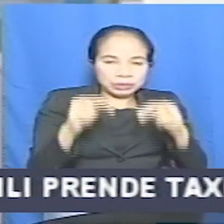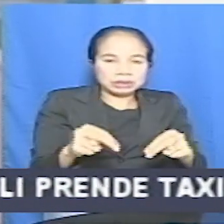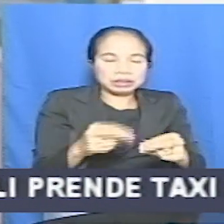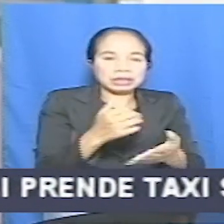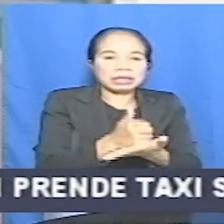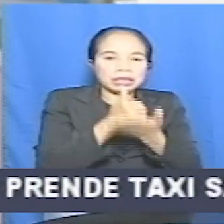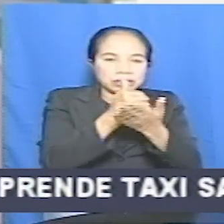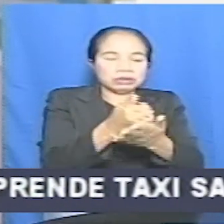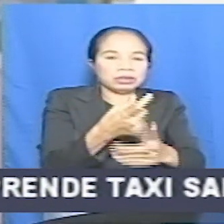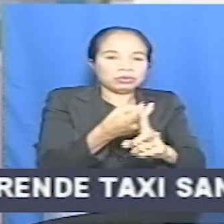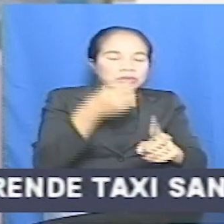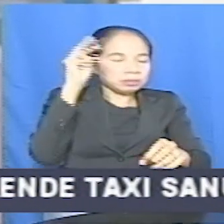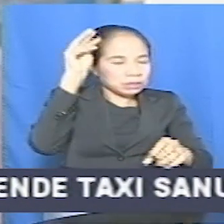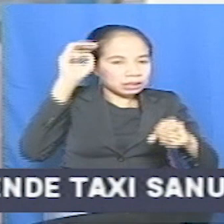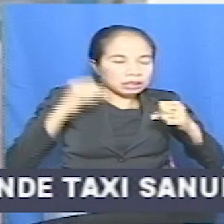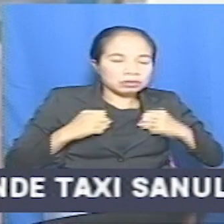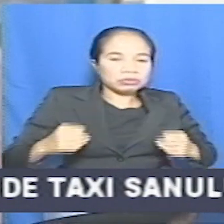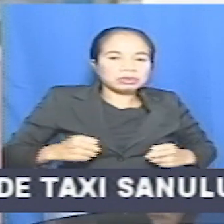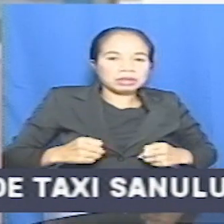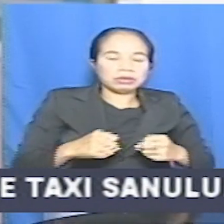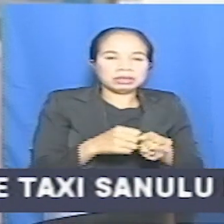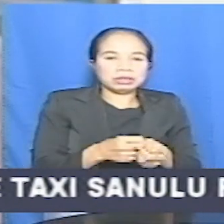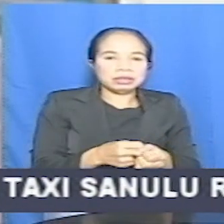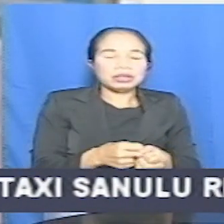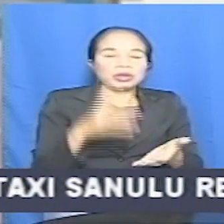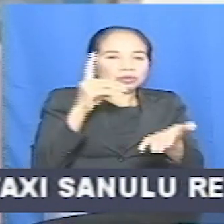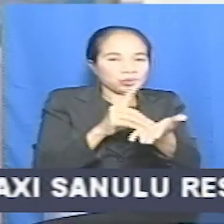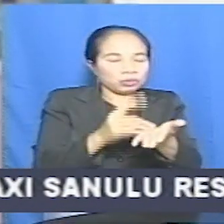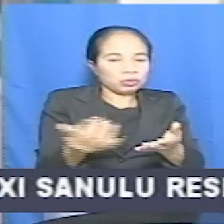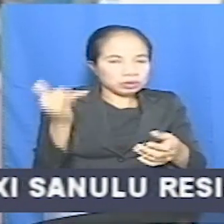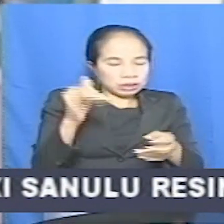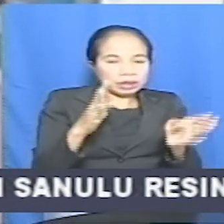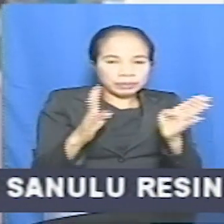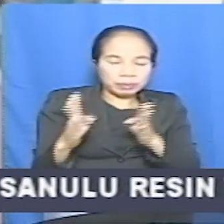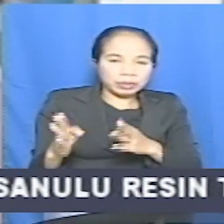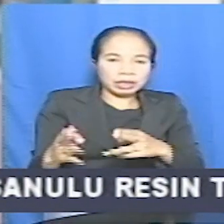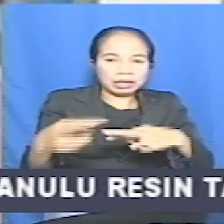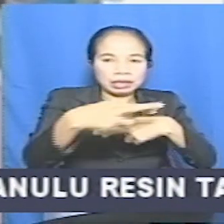do Ministério da Saúde, ele o treino, e também pessoal de saúde, Sira, prepara cama,